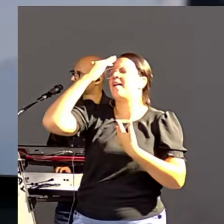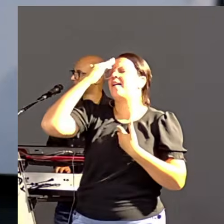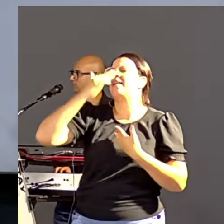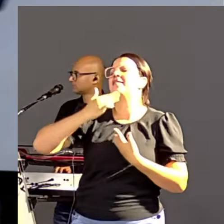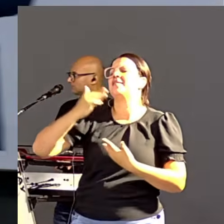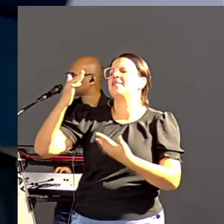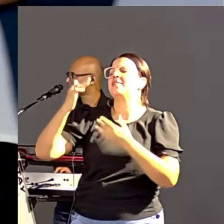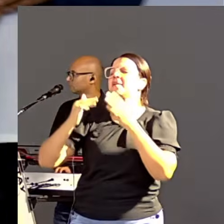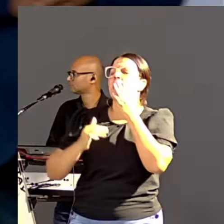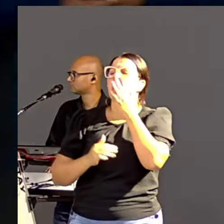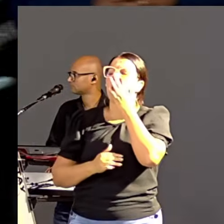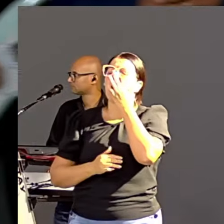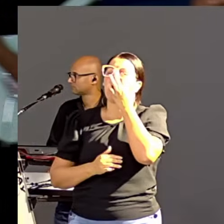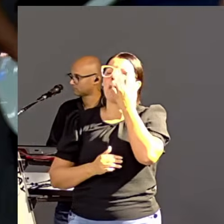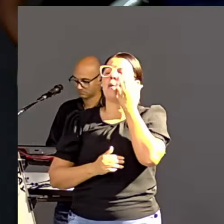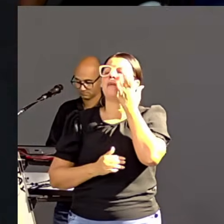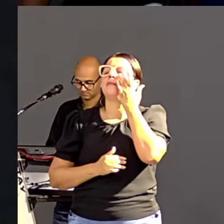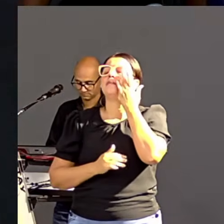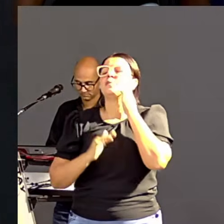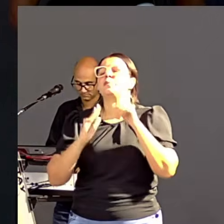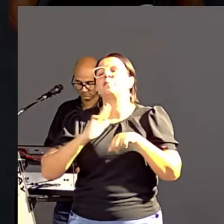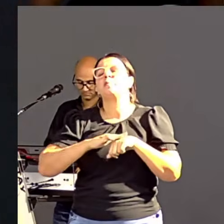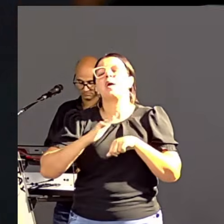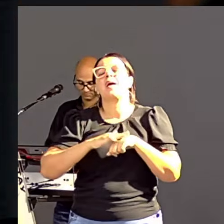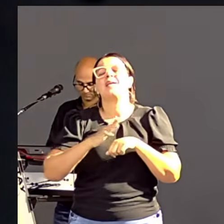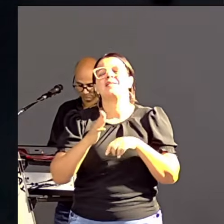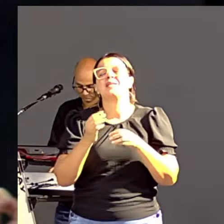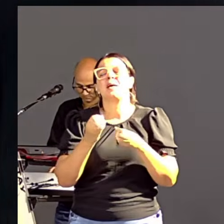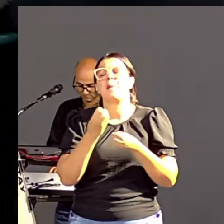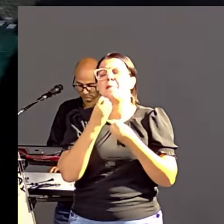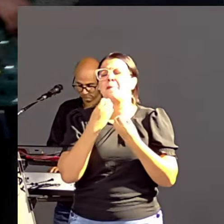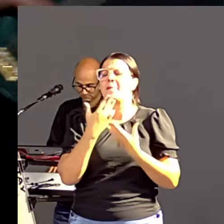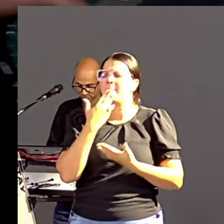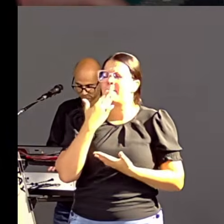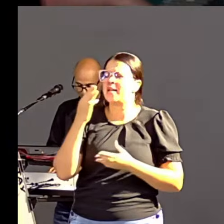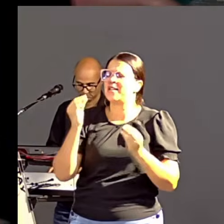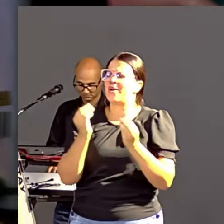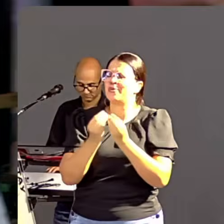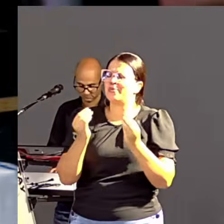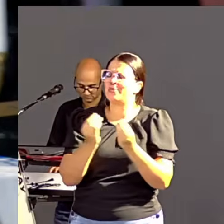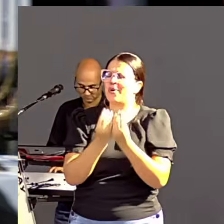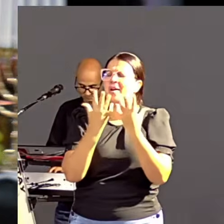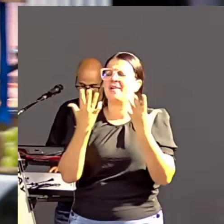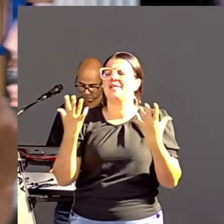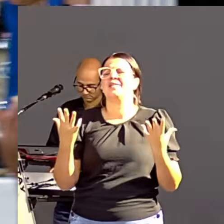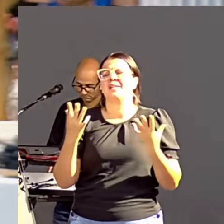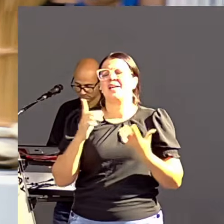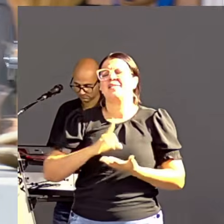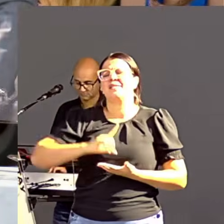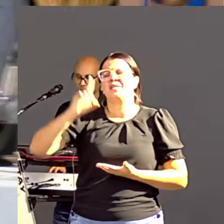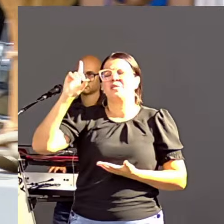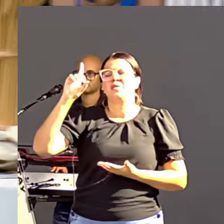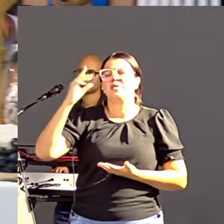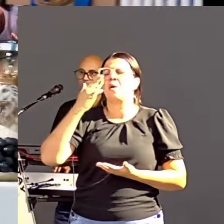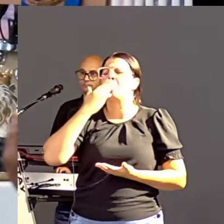agradeça, e mais que isso, peça um milagre ao Senhor. Faça um pedido especial ao Senhor.